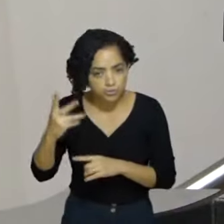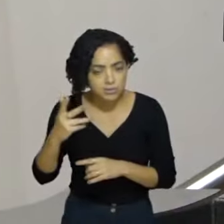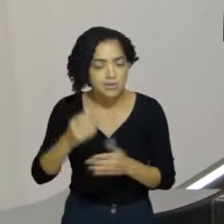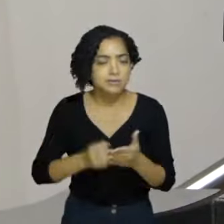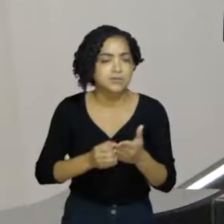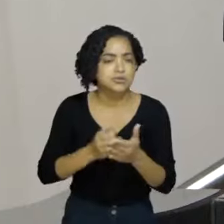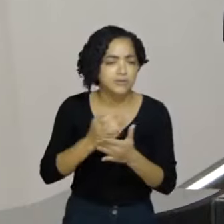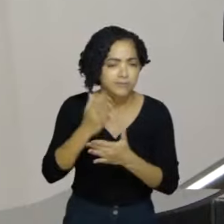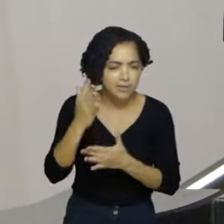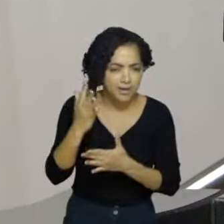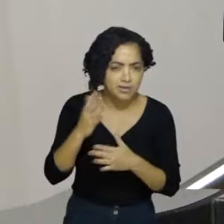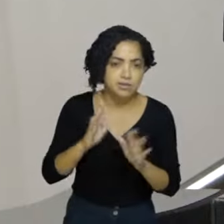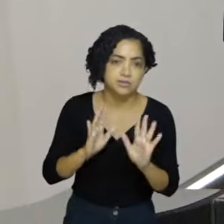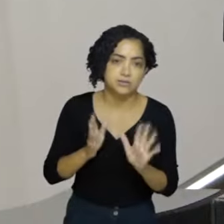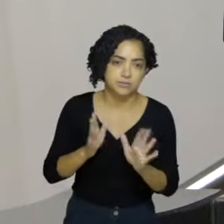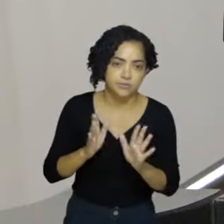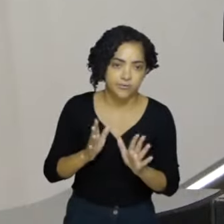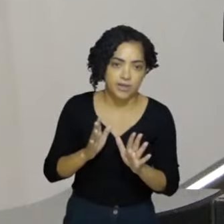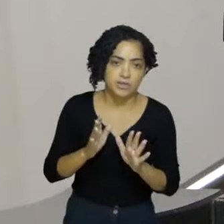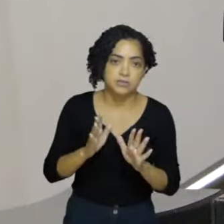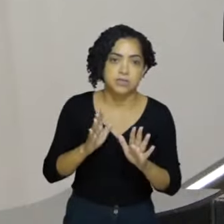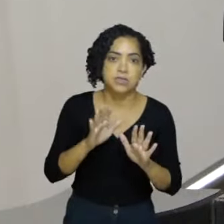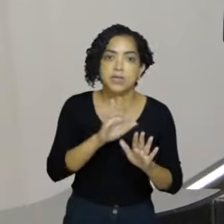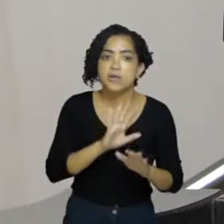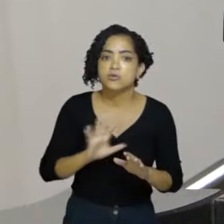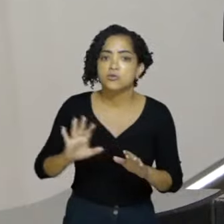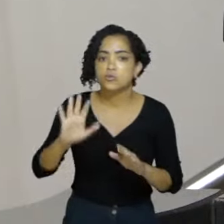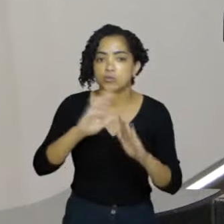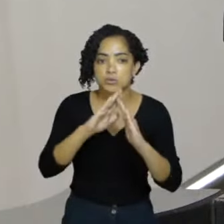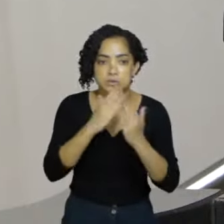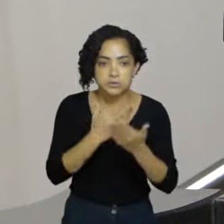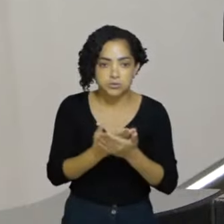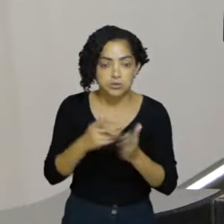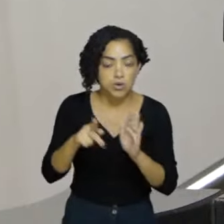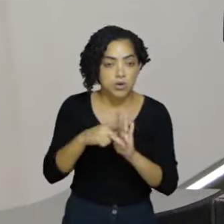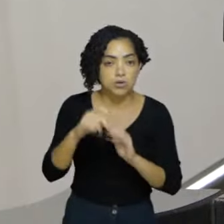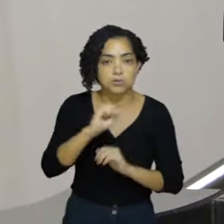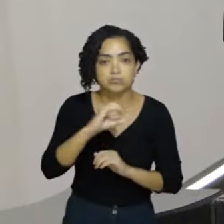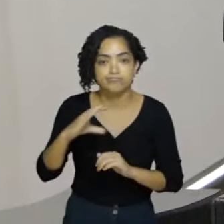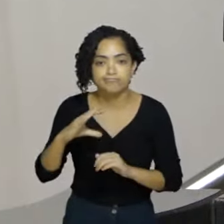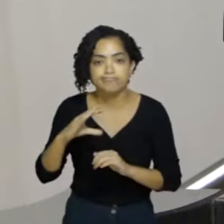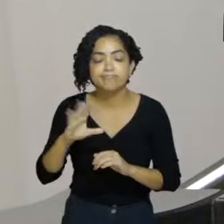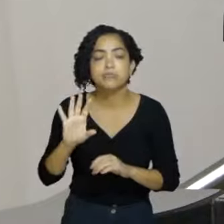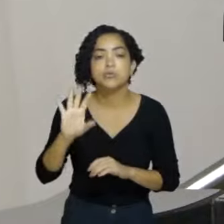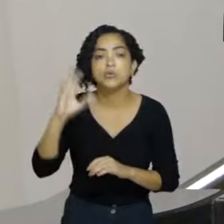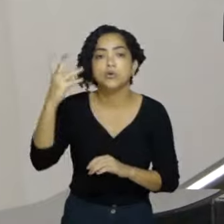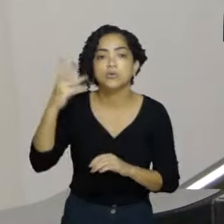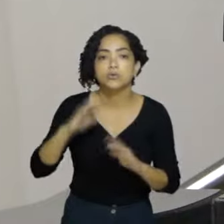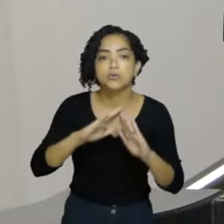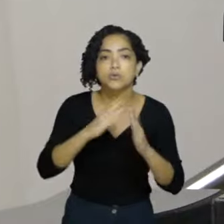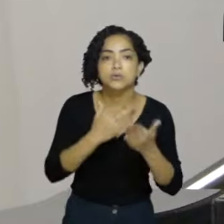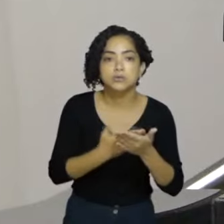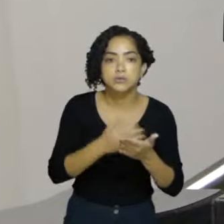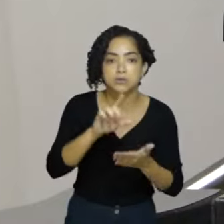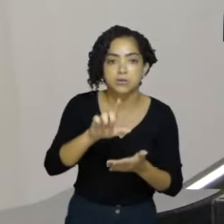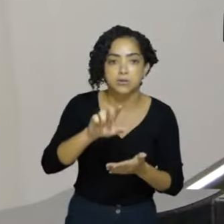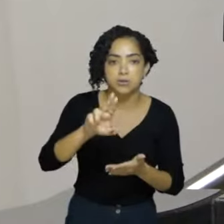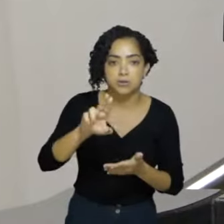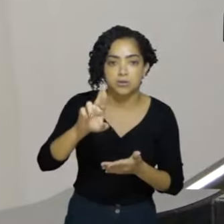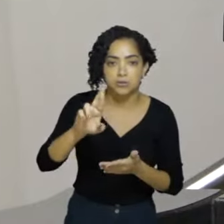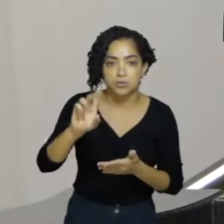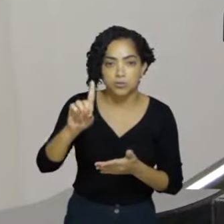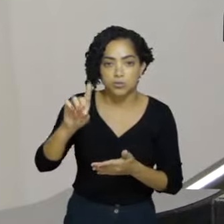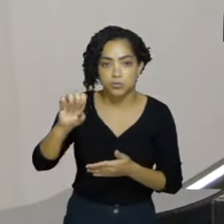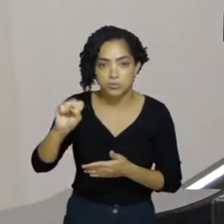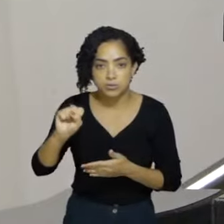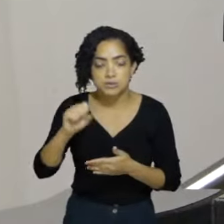somente nesta, mas em todas as escolas de Santa Catarina, um episódio muito triste que aconteceu na escola Lourdes Lago, em Chapecó.